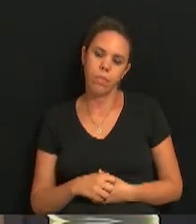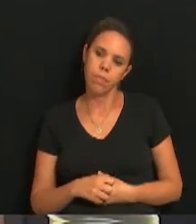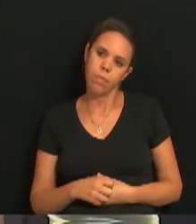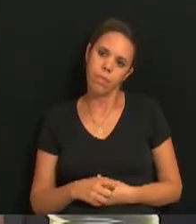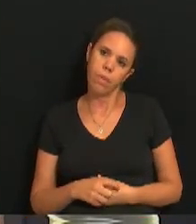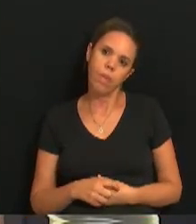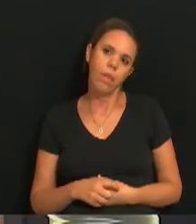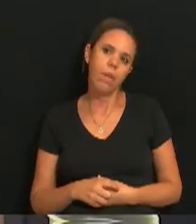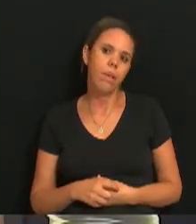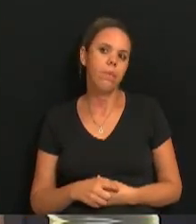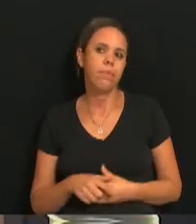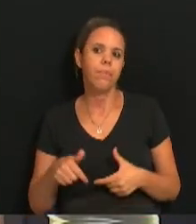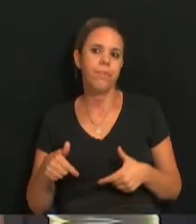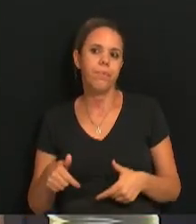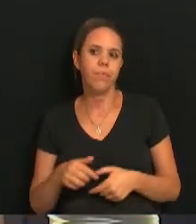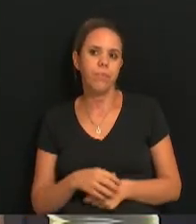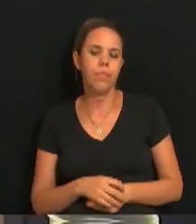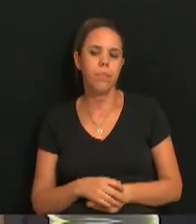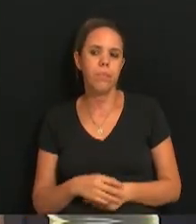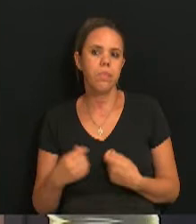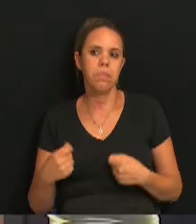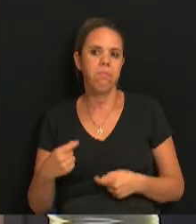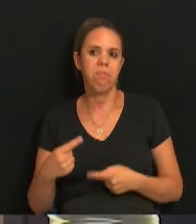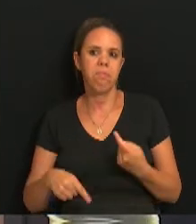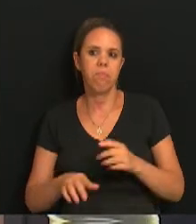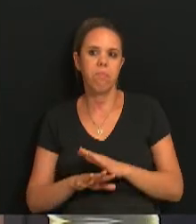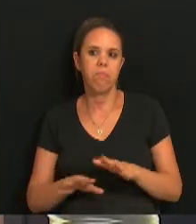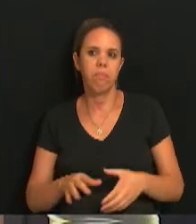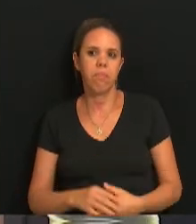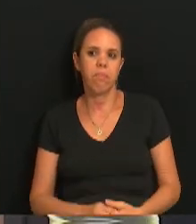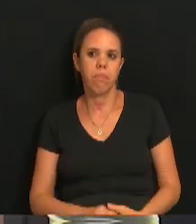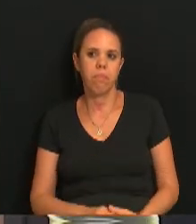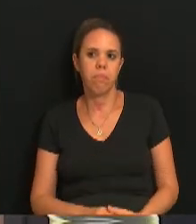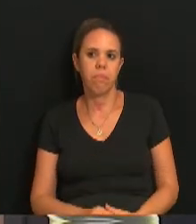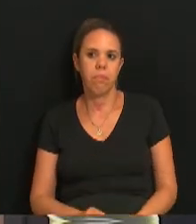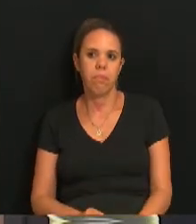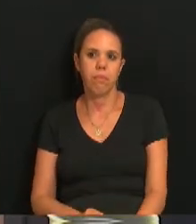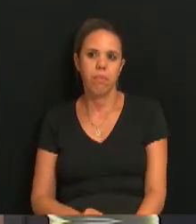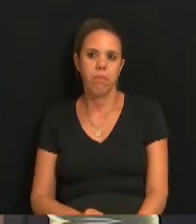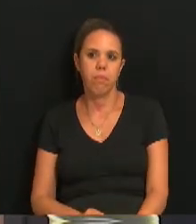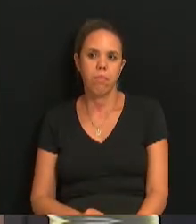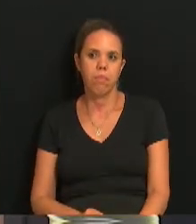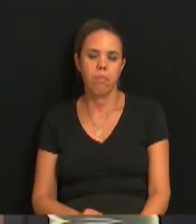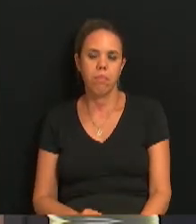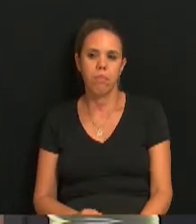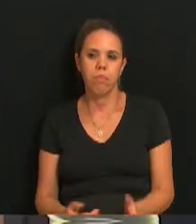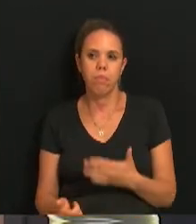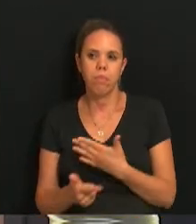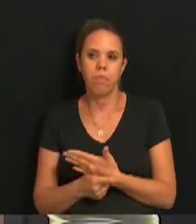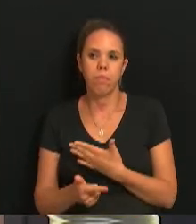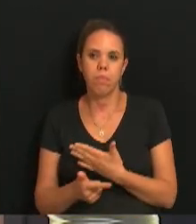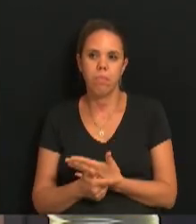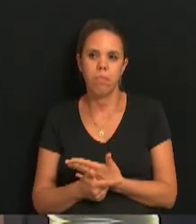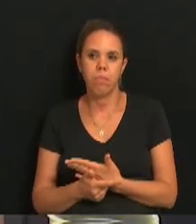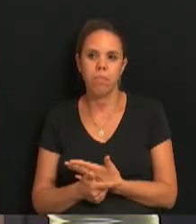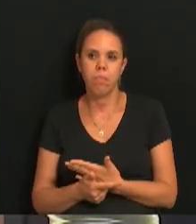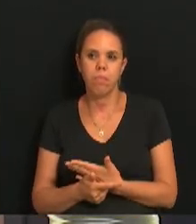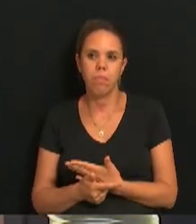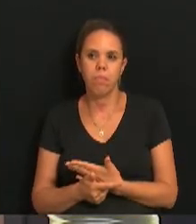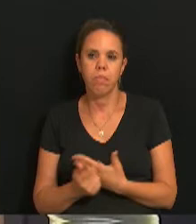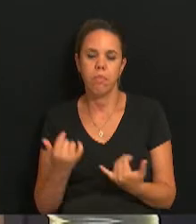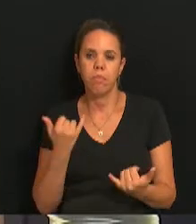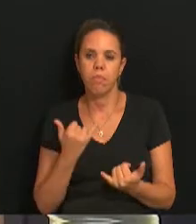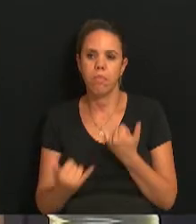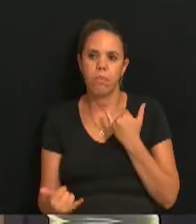um tensionamento desnecessário, e porque a função ali é uma função muito similar, que